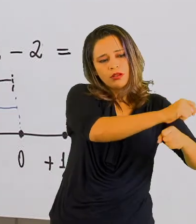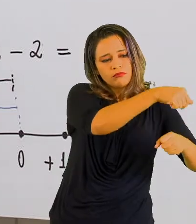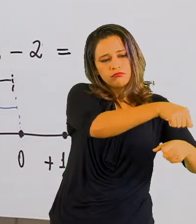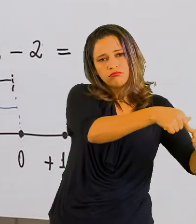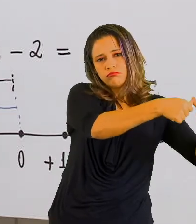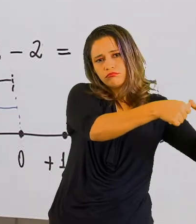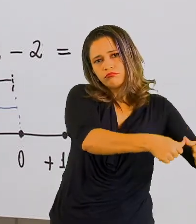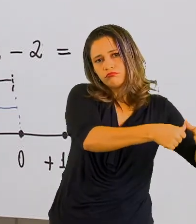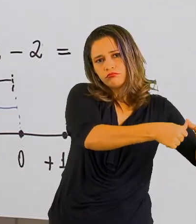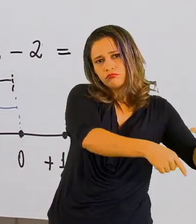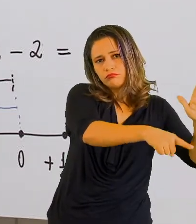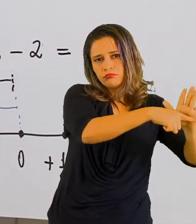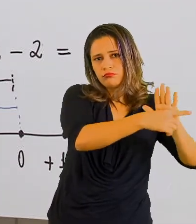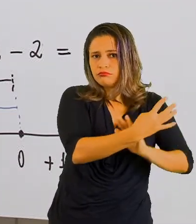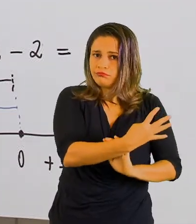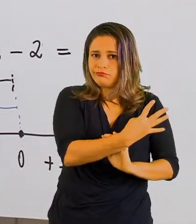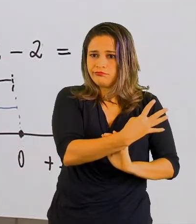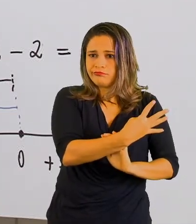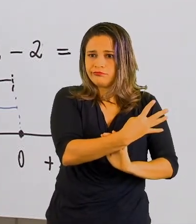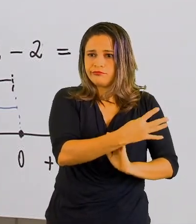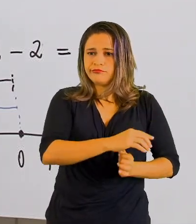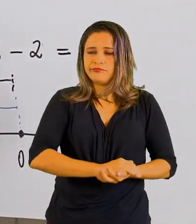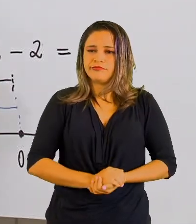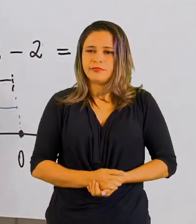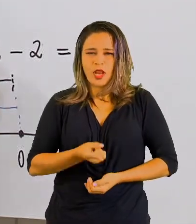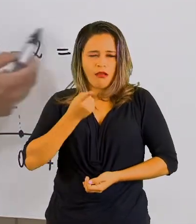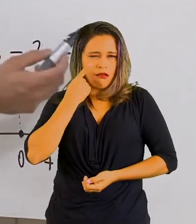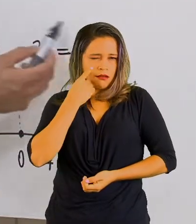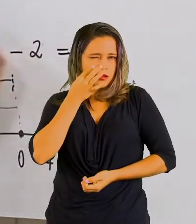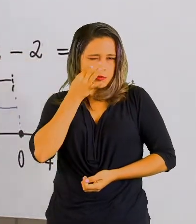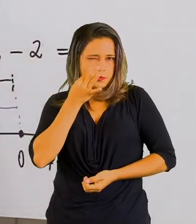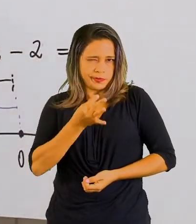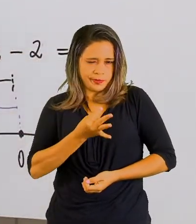abscissa menos 4. Agora, observa aqui,